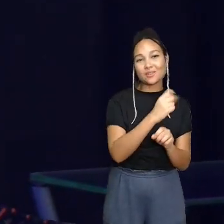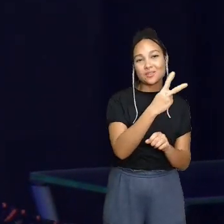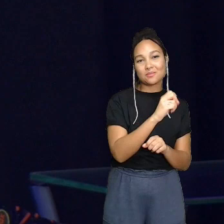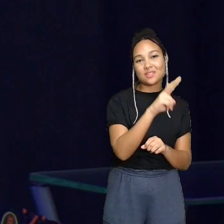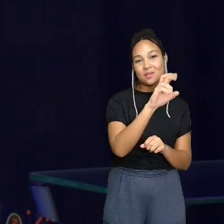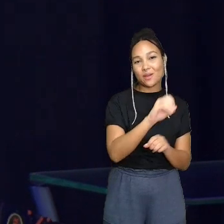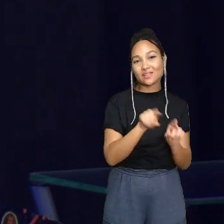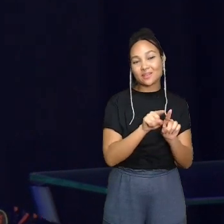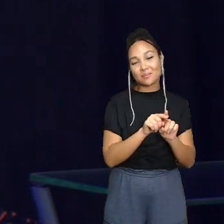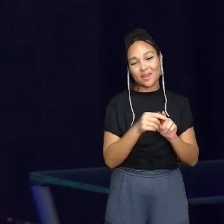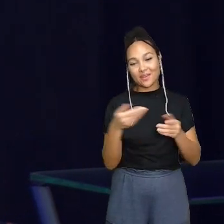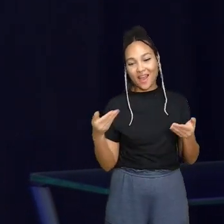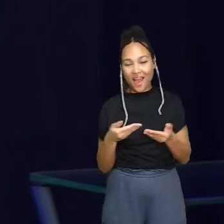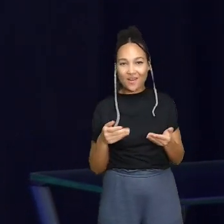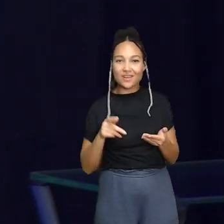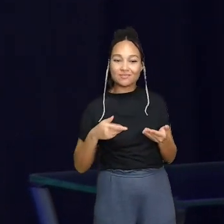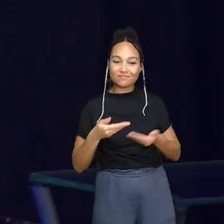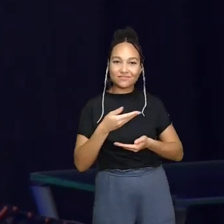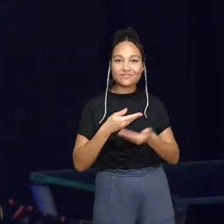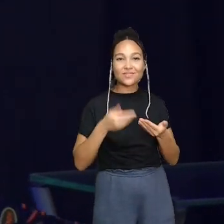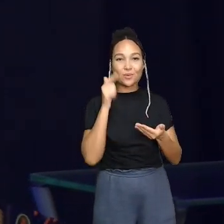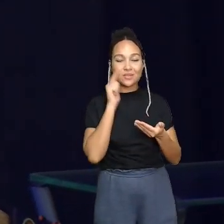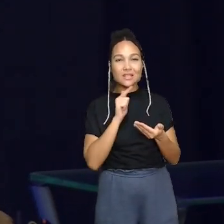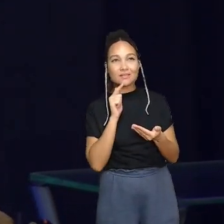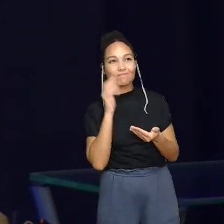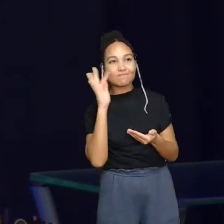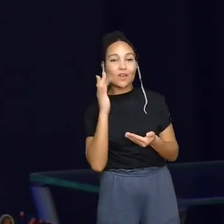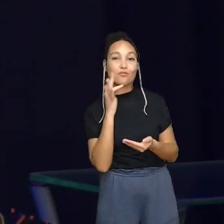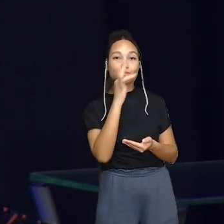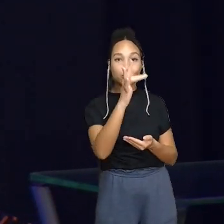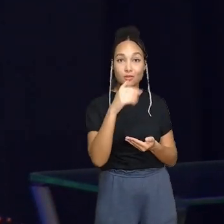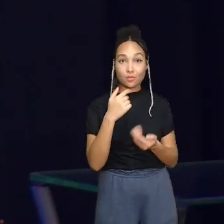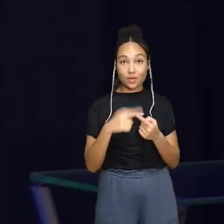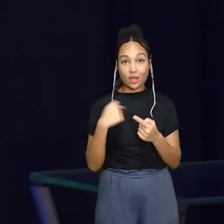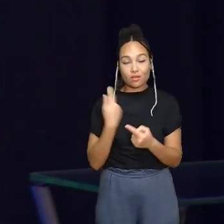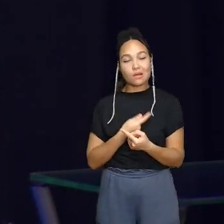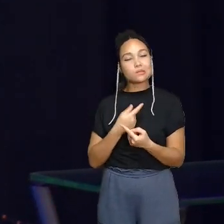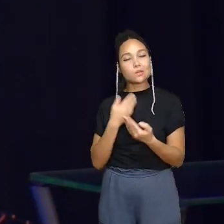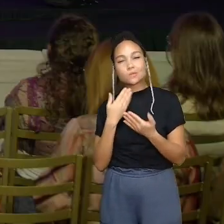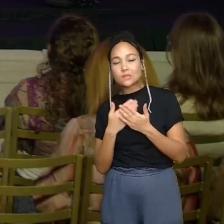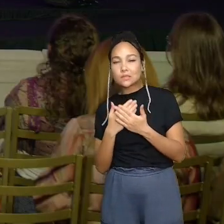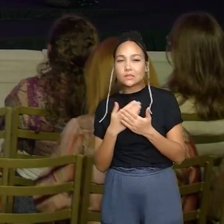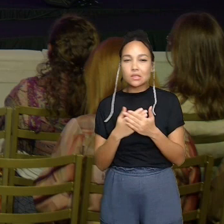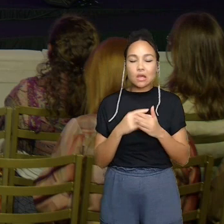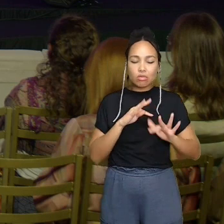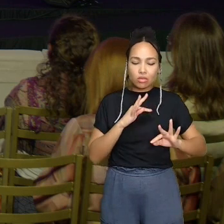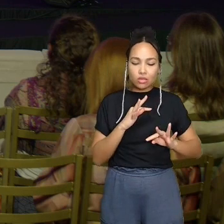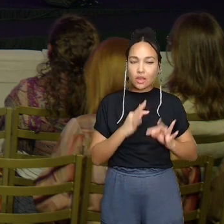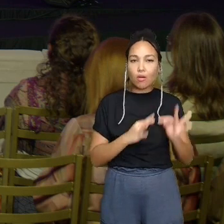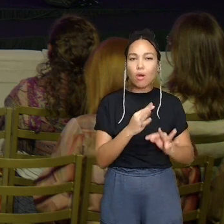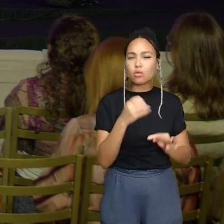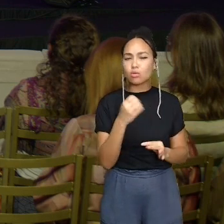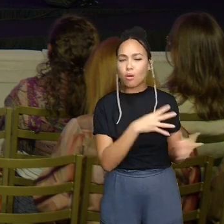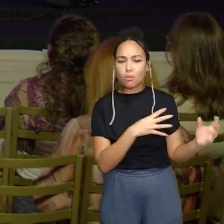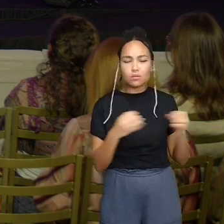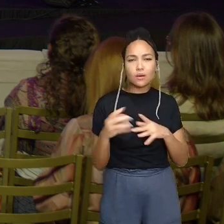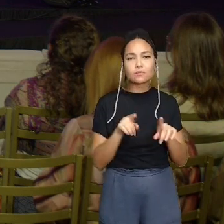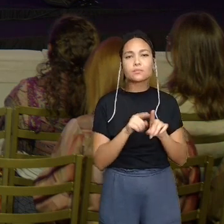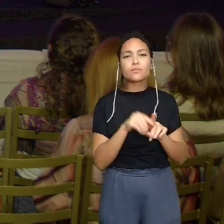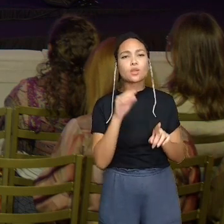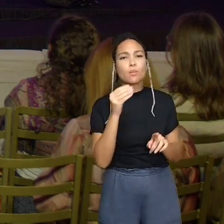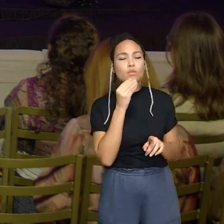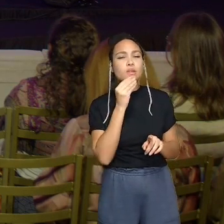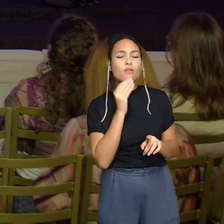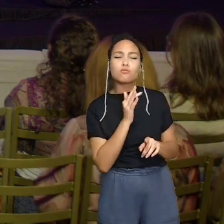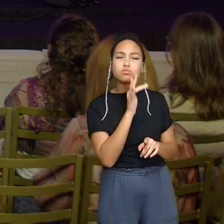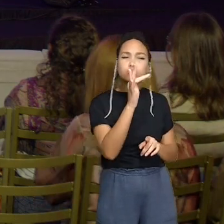muito urgente. Então a gente fala ali ao mesmo tempo que a gente está estudando uma nova tecnologia, estudando uma possibilidade de futuro, a